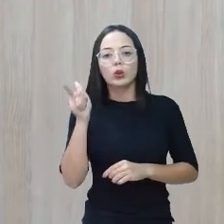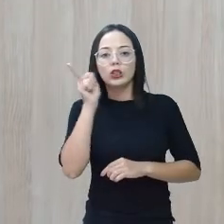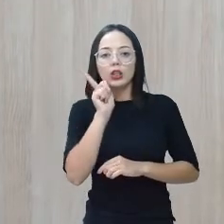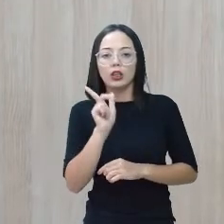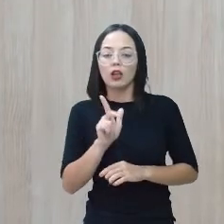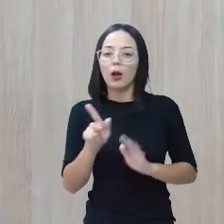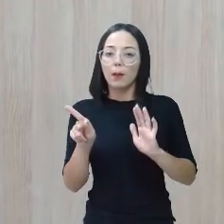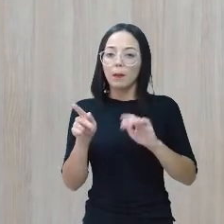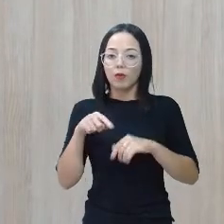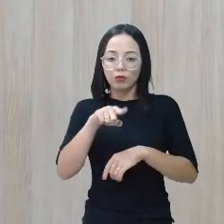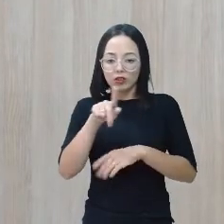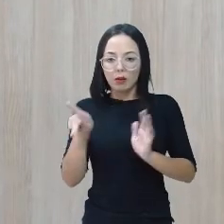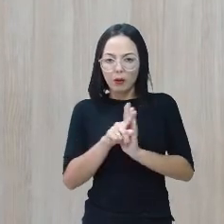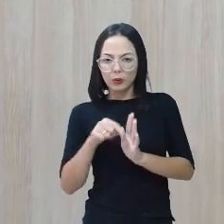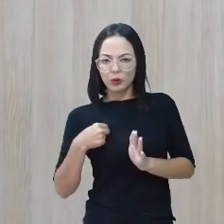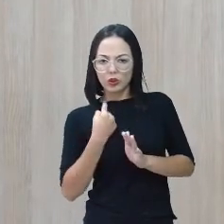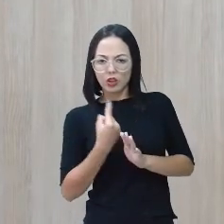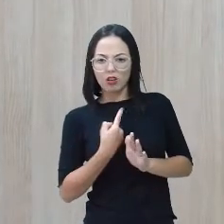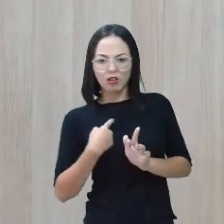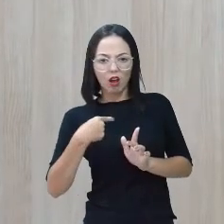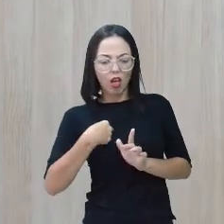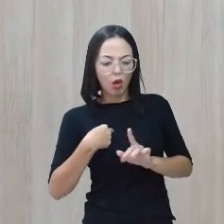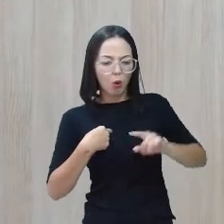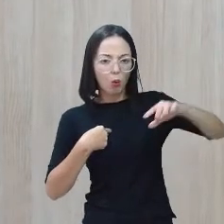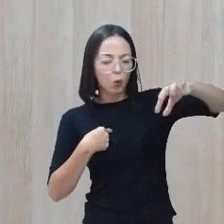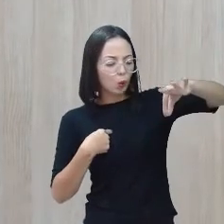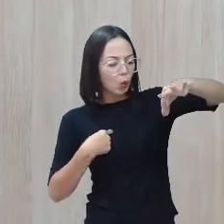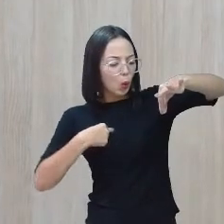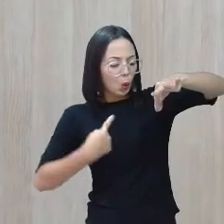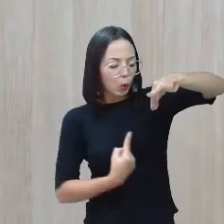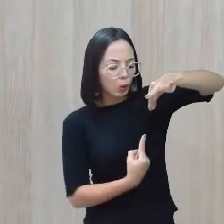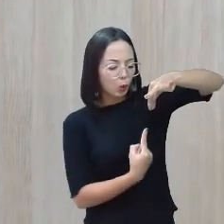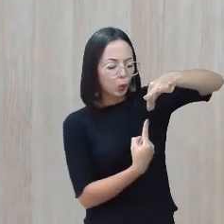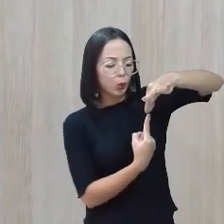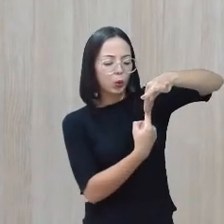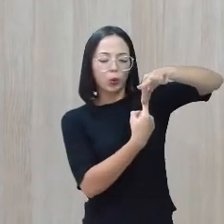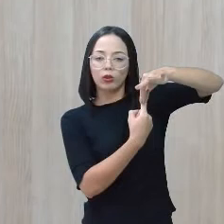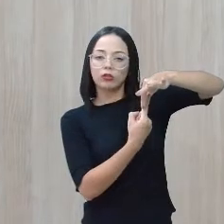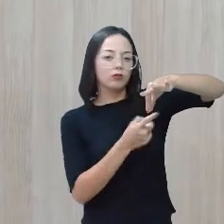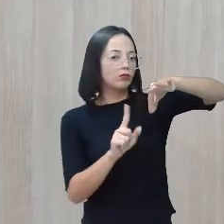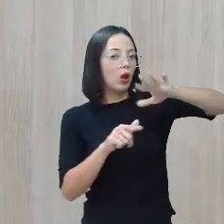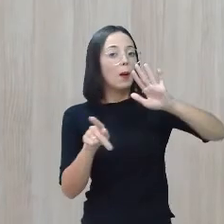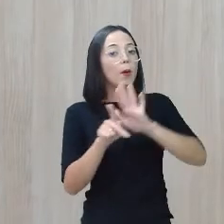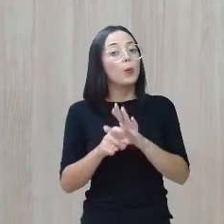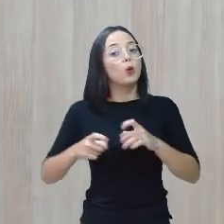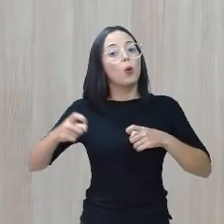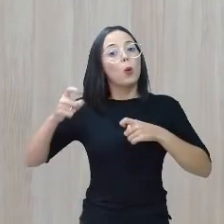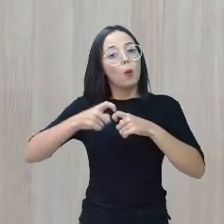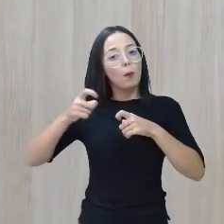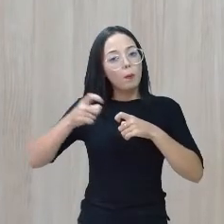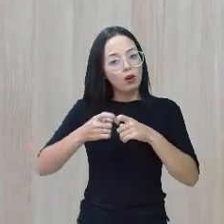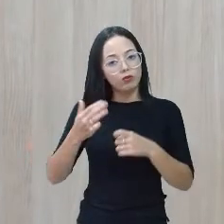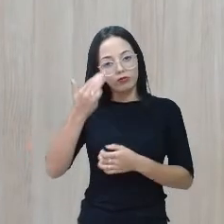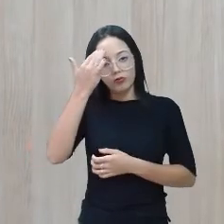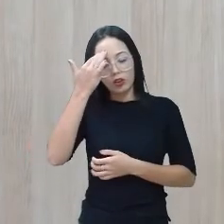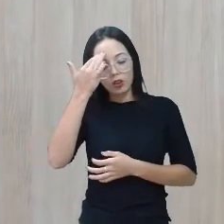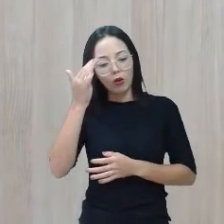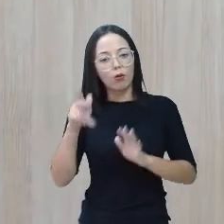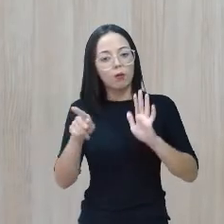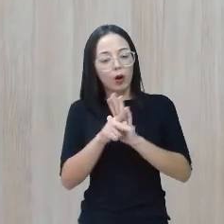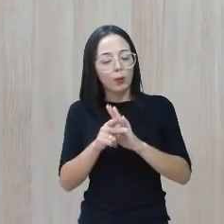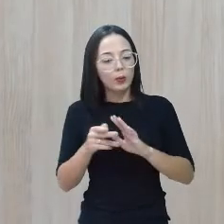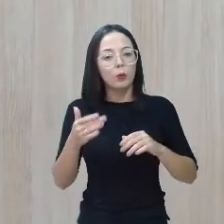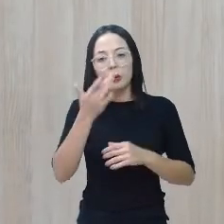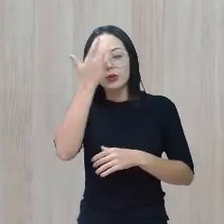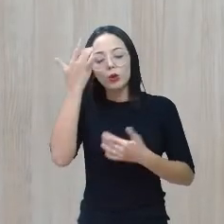é um método que você sozinha coloca, mas o médico que é o responsável e vai poder colocar para quem